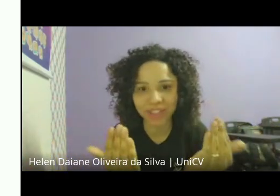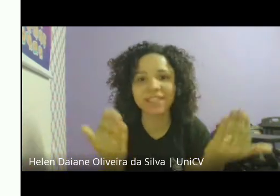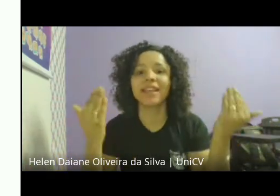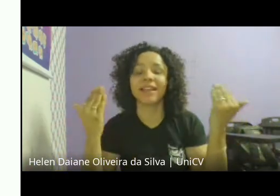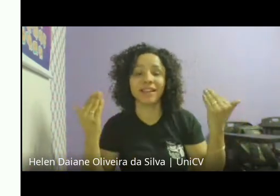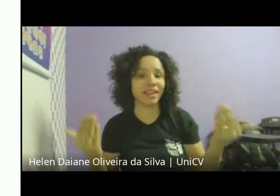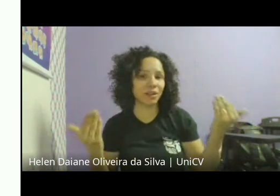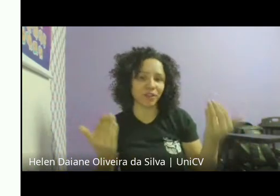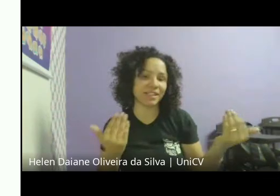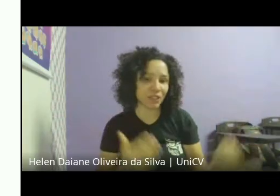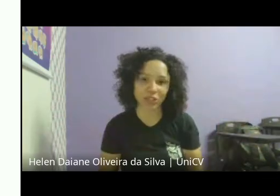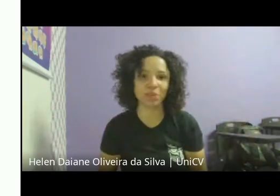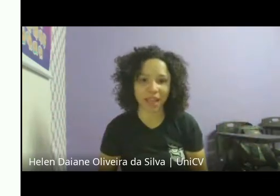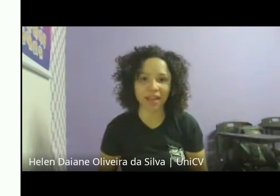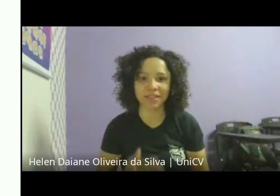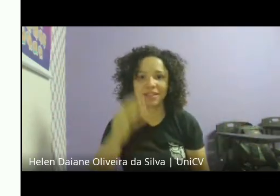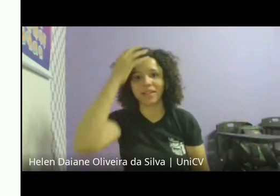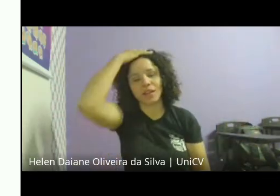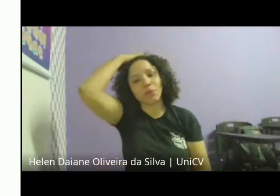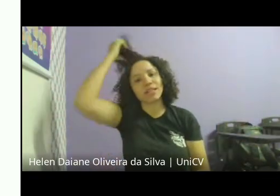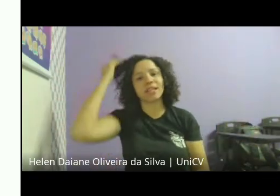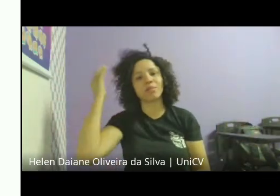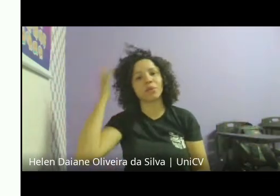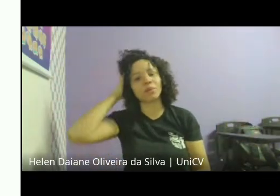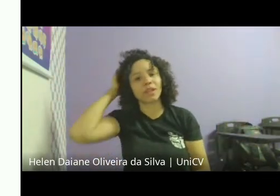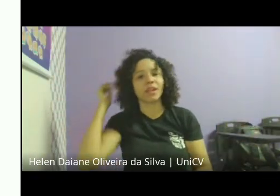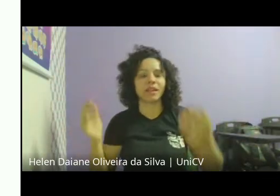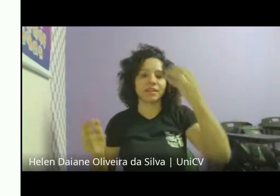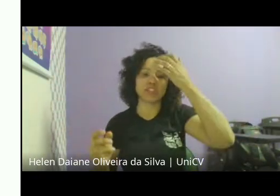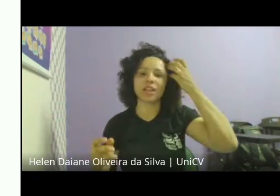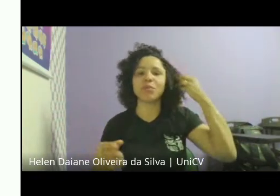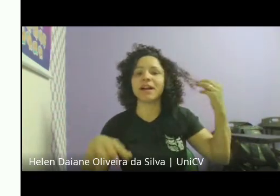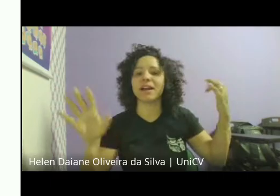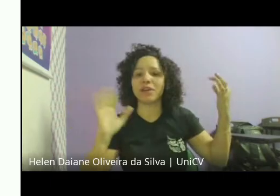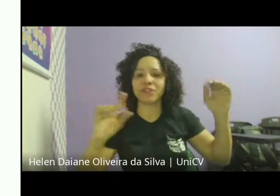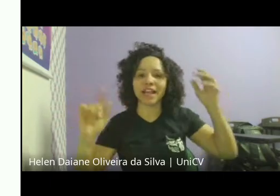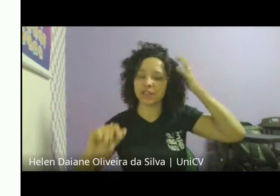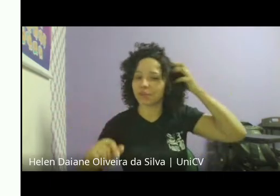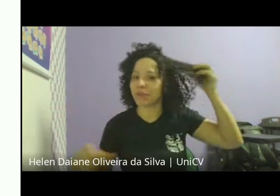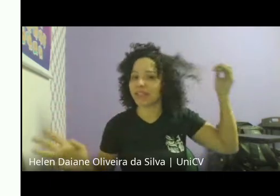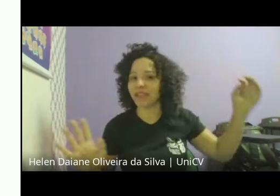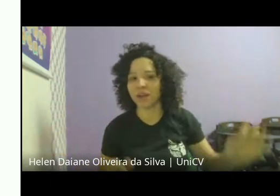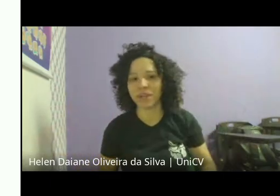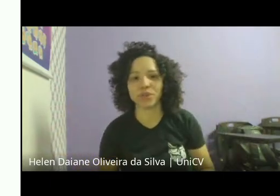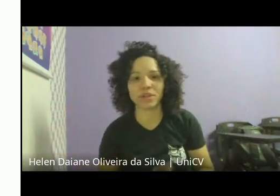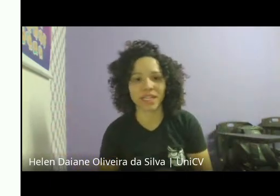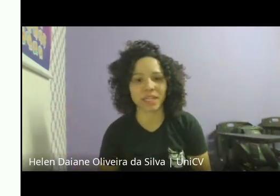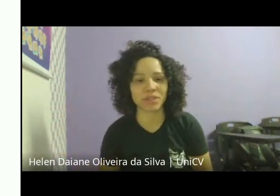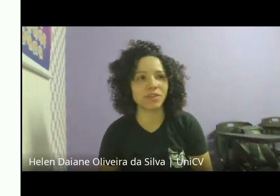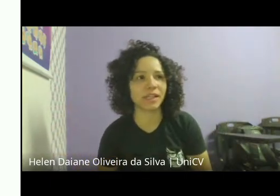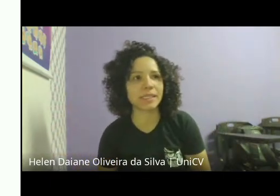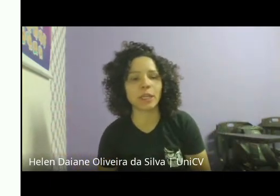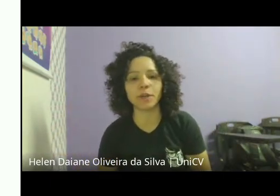palavras que não faz sentido para eles. Por exemplo, Tinha uma frase no material ali que os